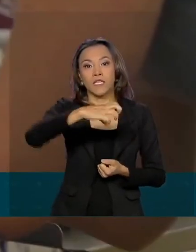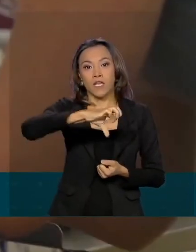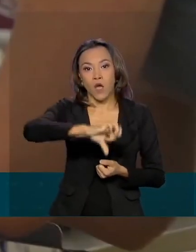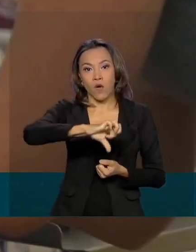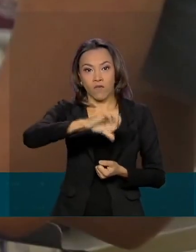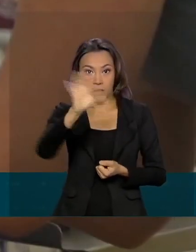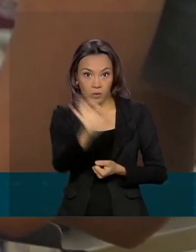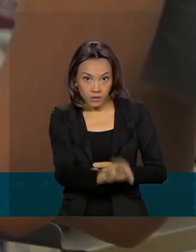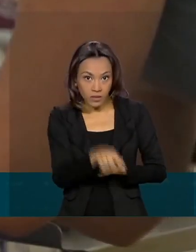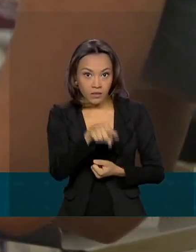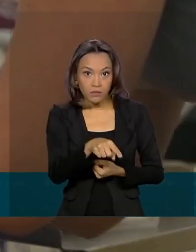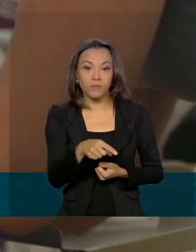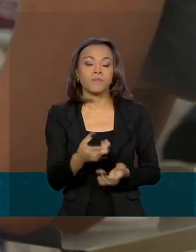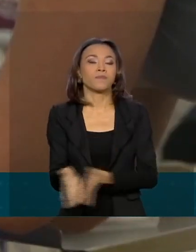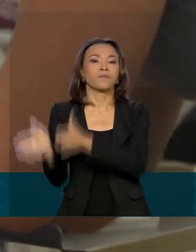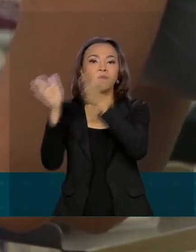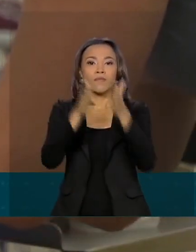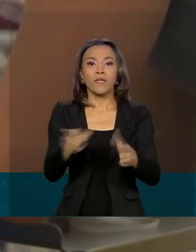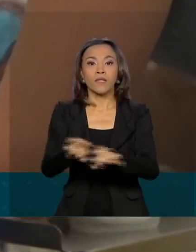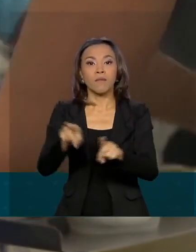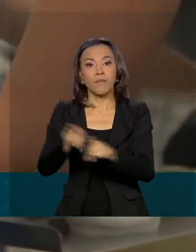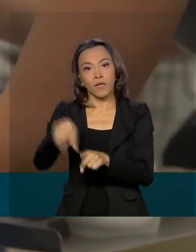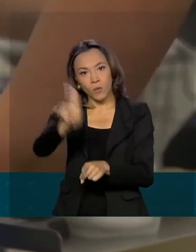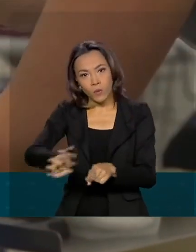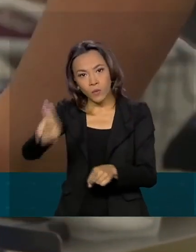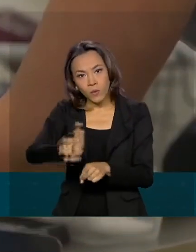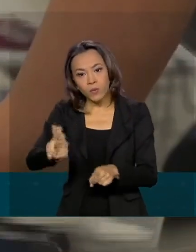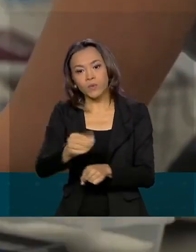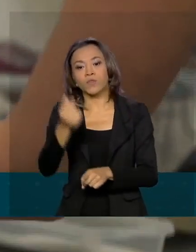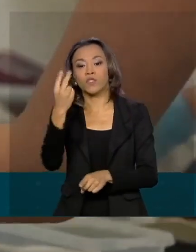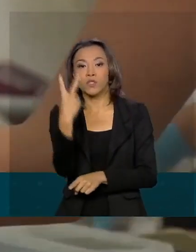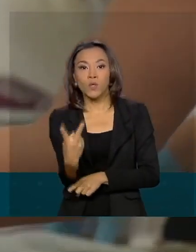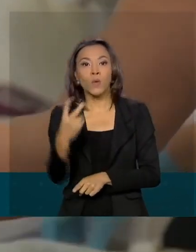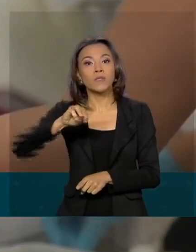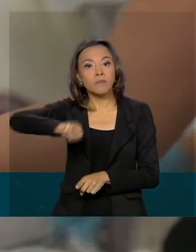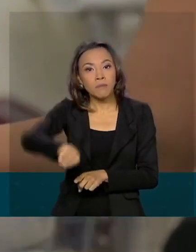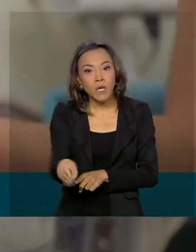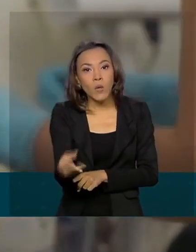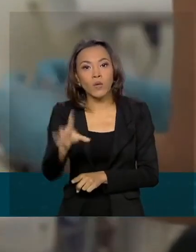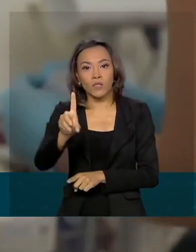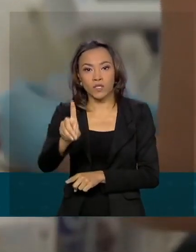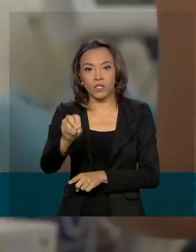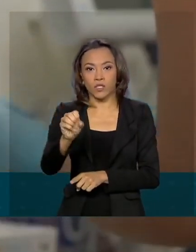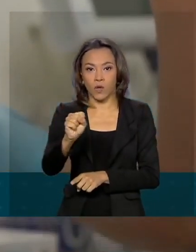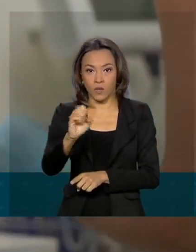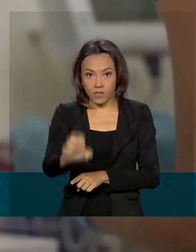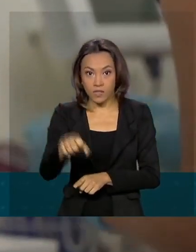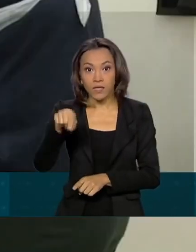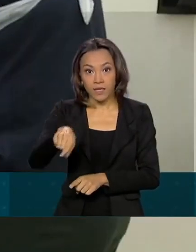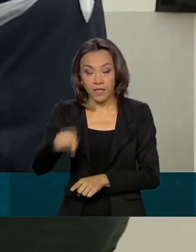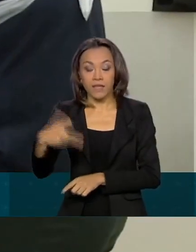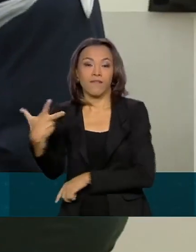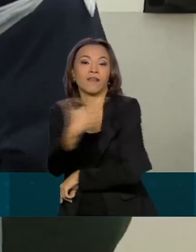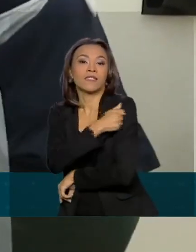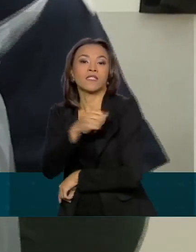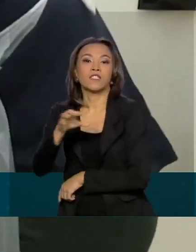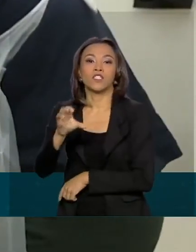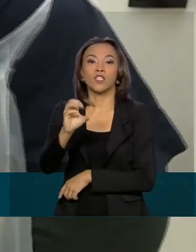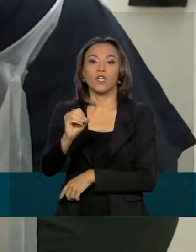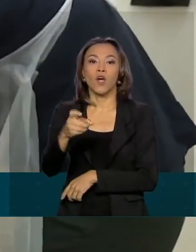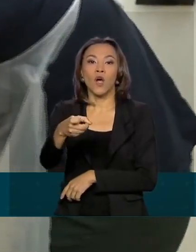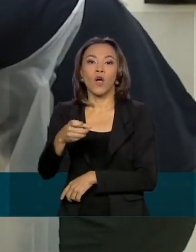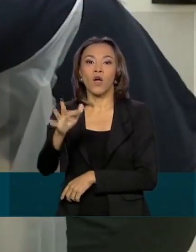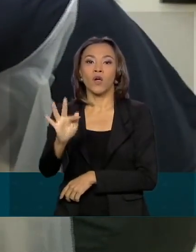Também está autorizada a aplicação de dois milhões de doses da vacina de Oxford, que vão ser